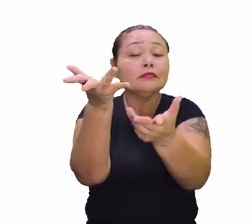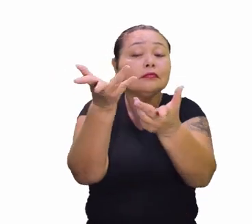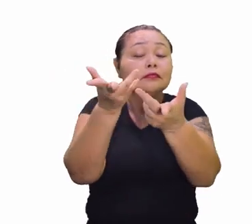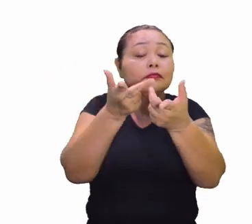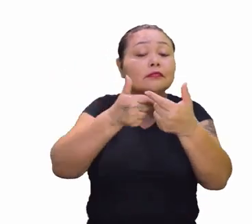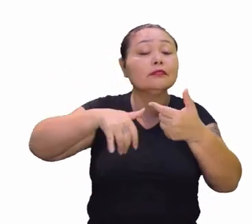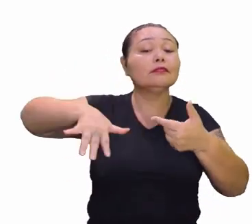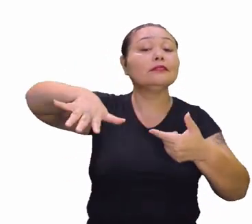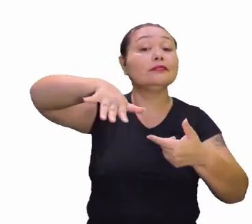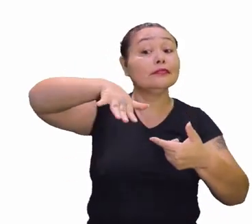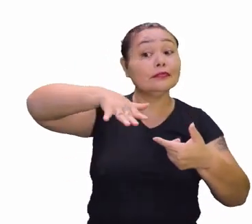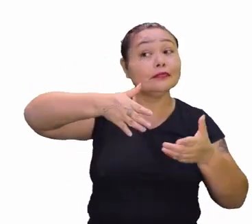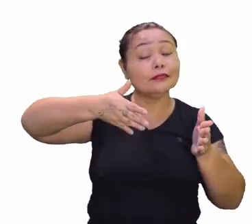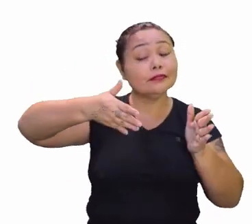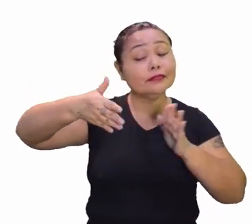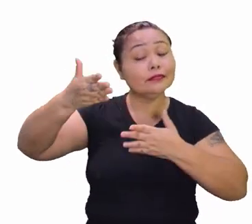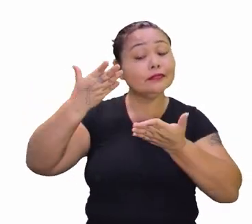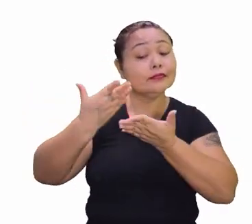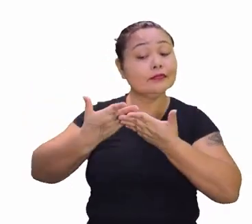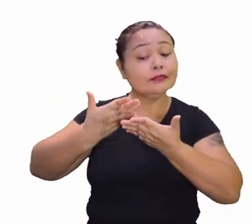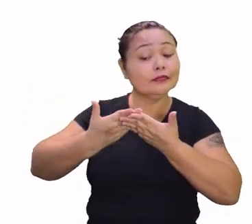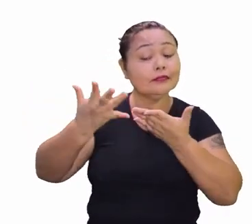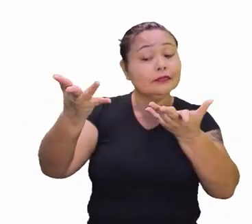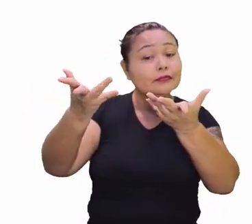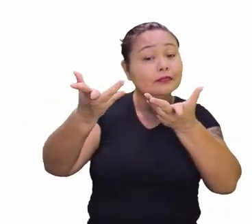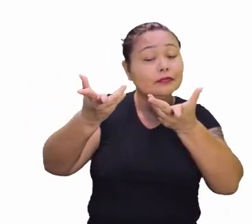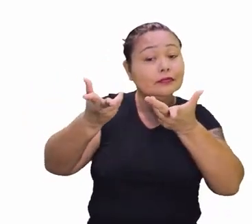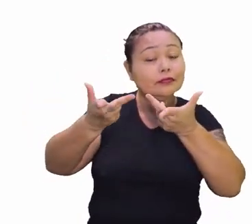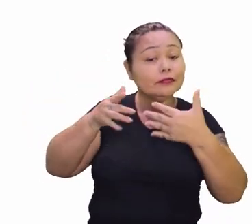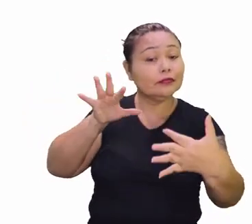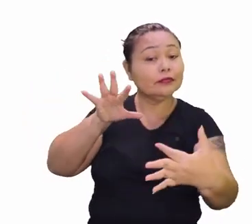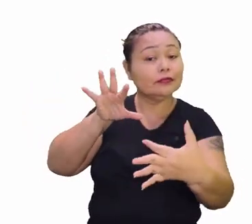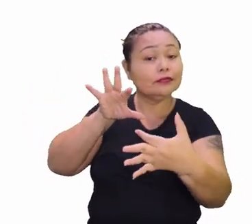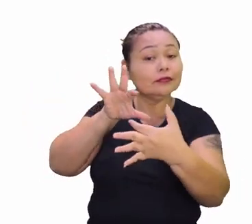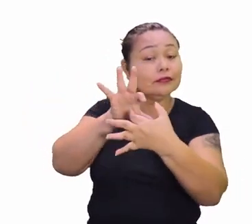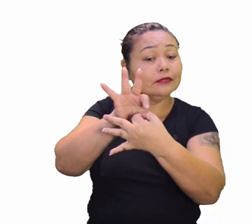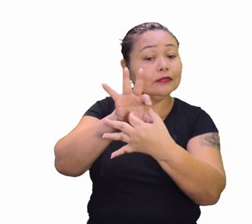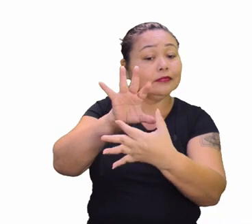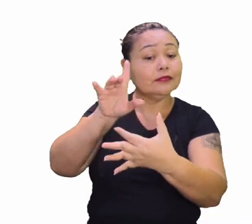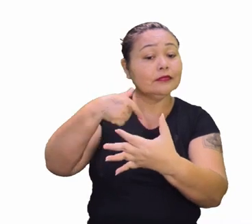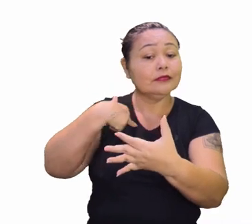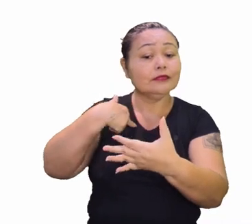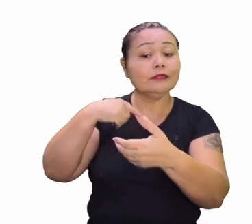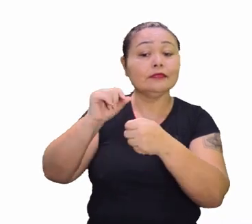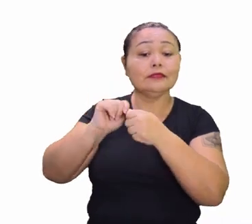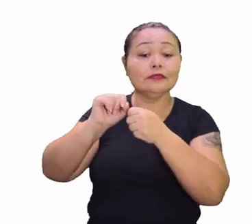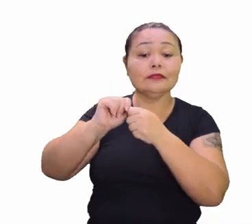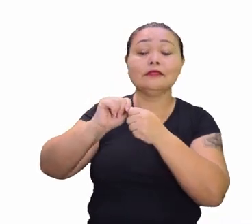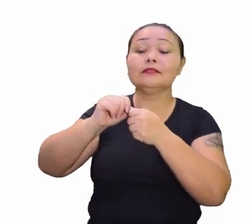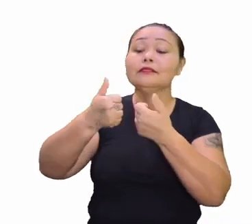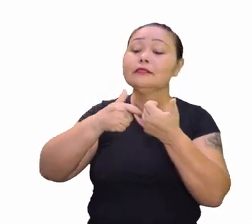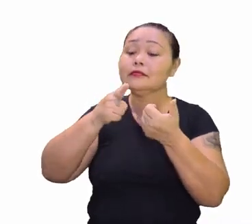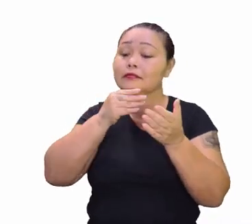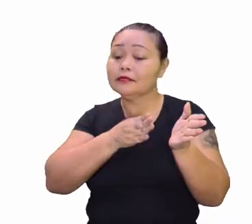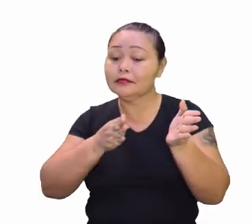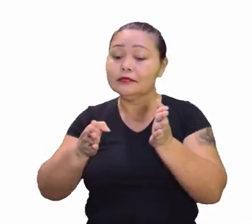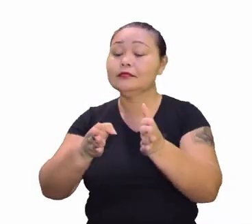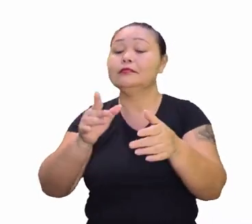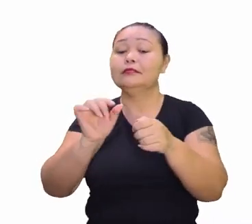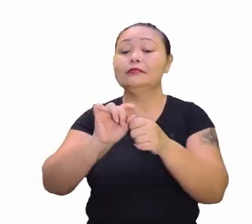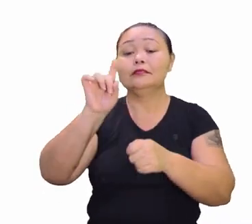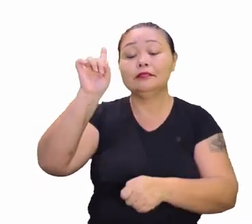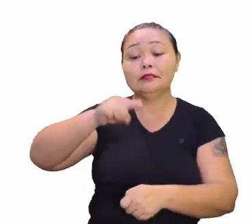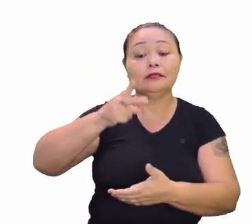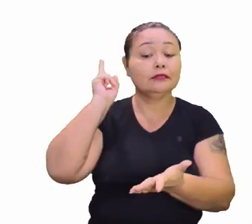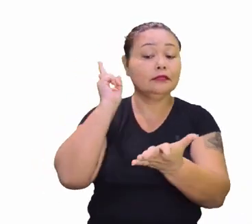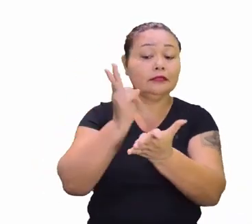habilidades nas aulas. E esta habilidade está relacionada com bacias hidrográficas, que, inclusive,